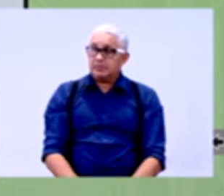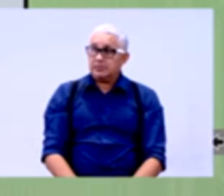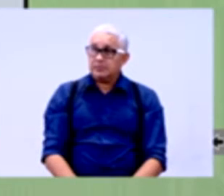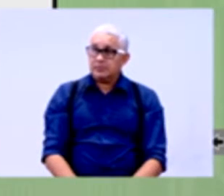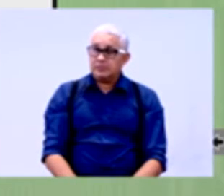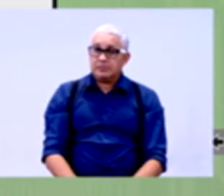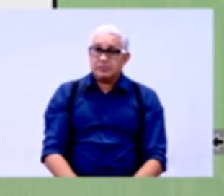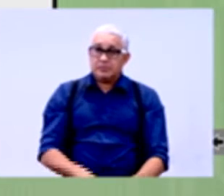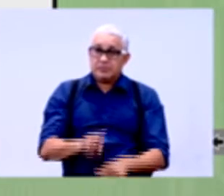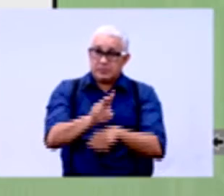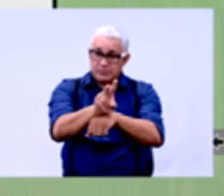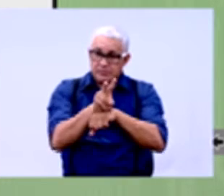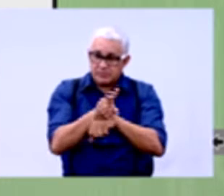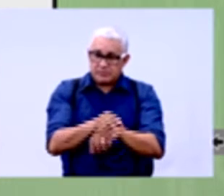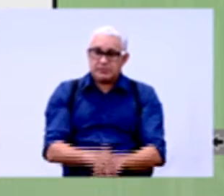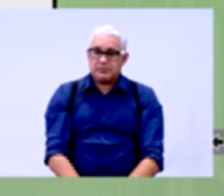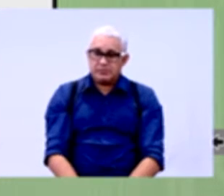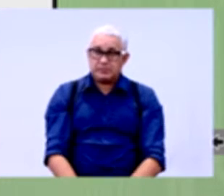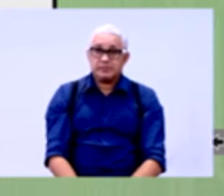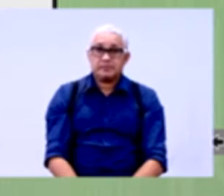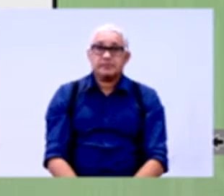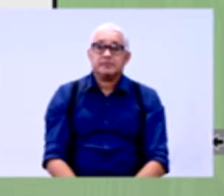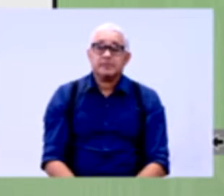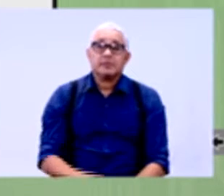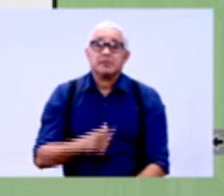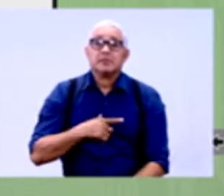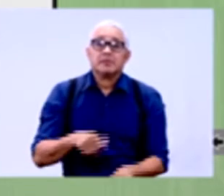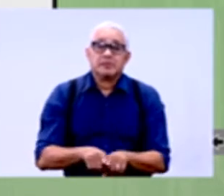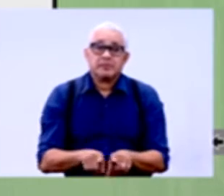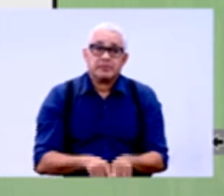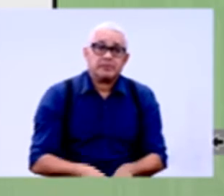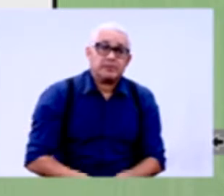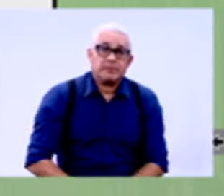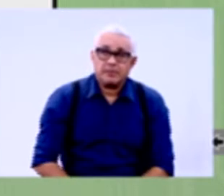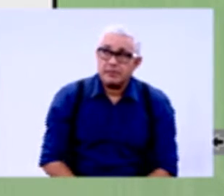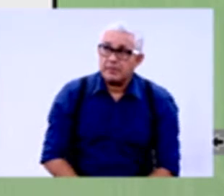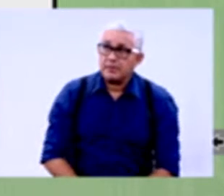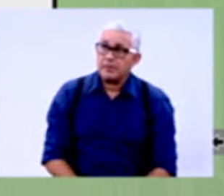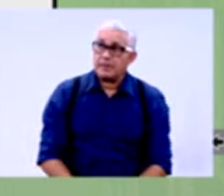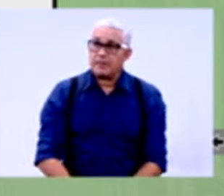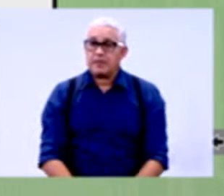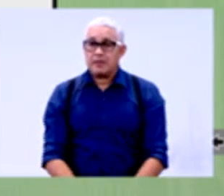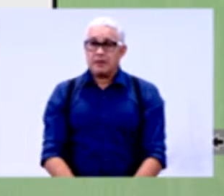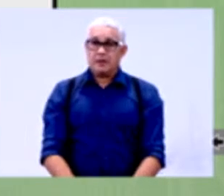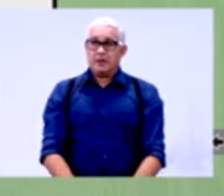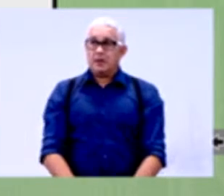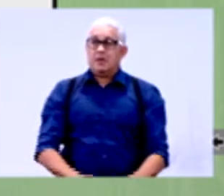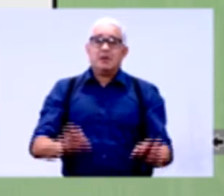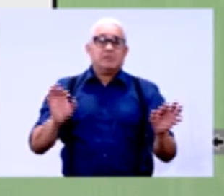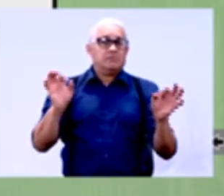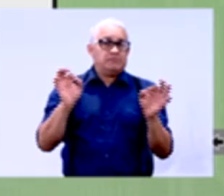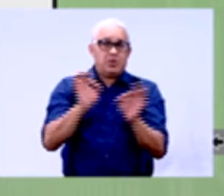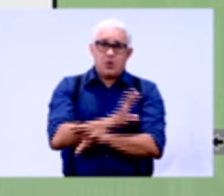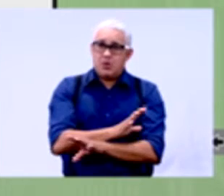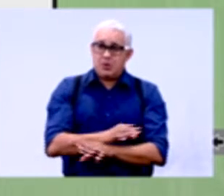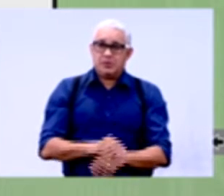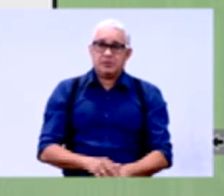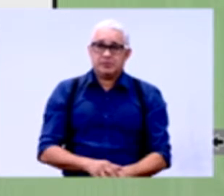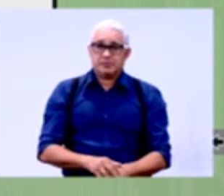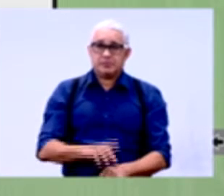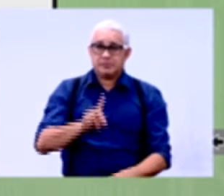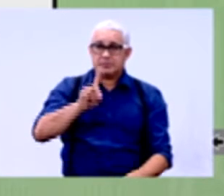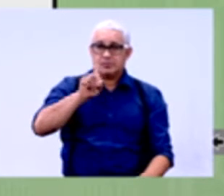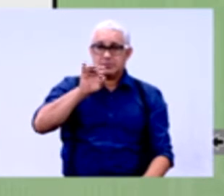o empréstimo. E aqui nós temos agora uma representação mais completa do